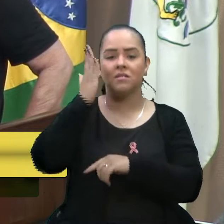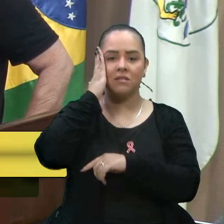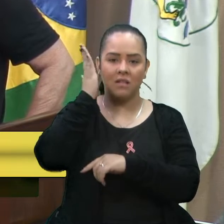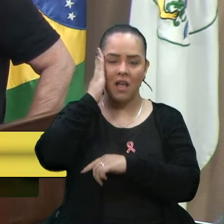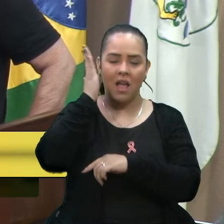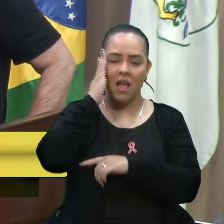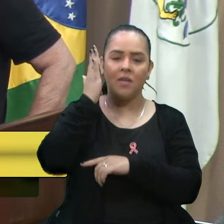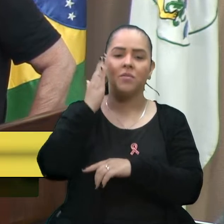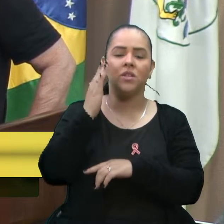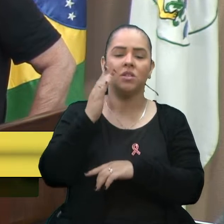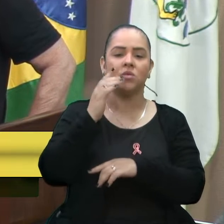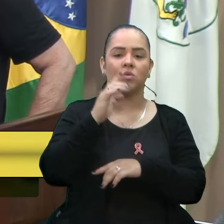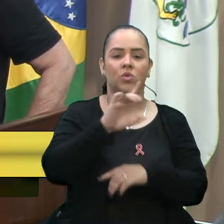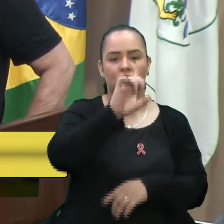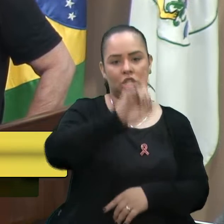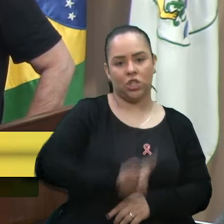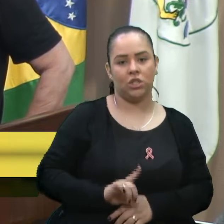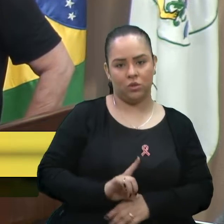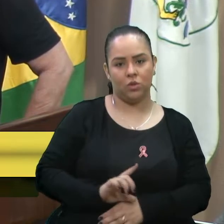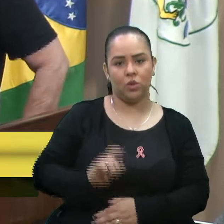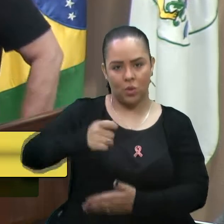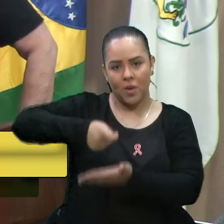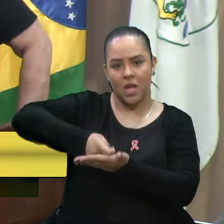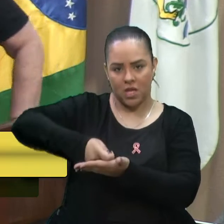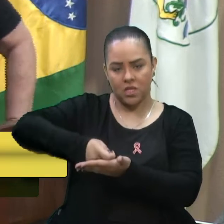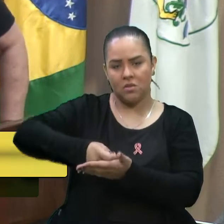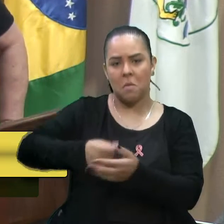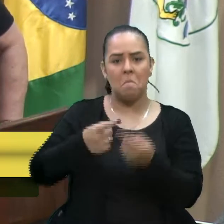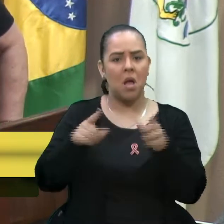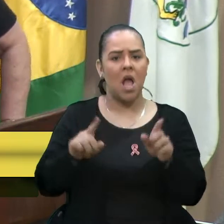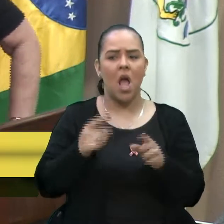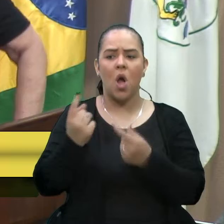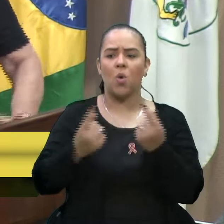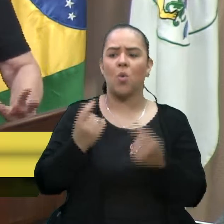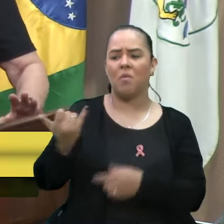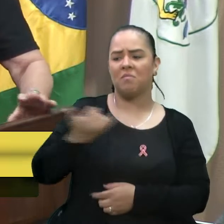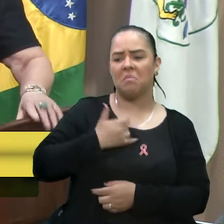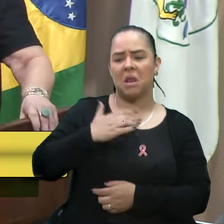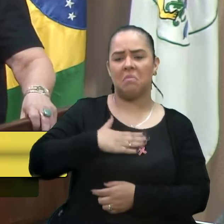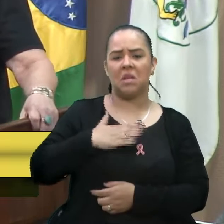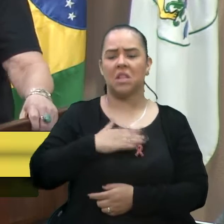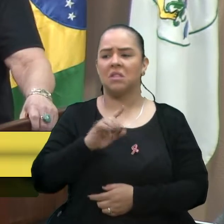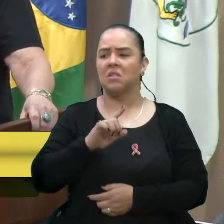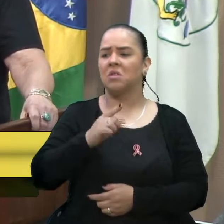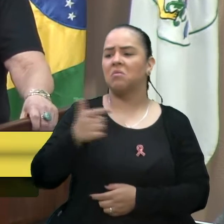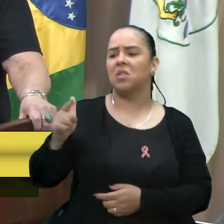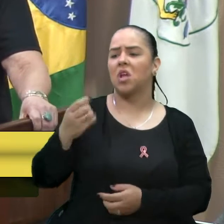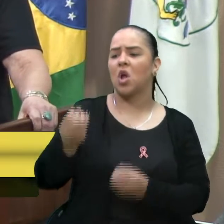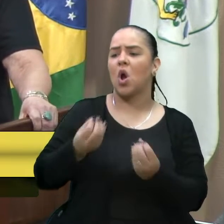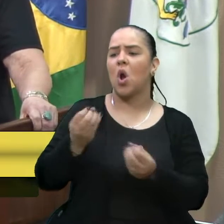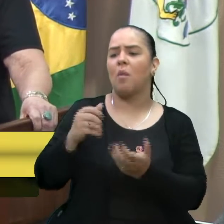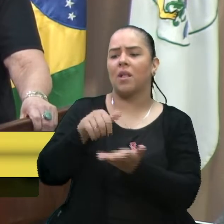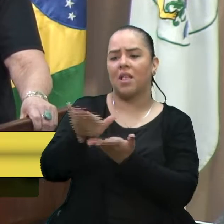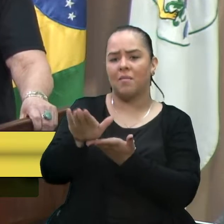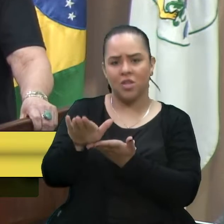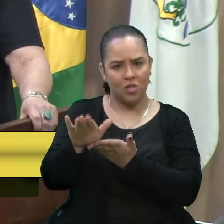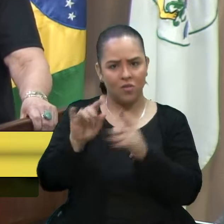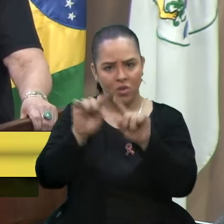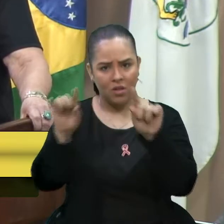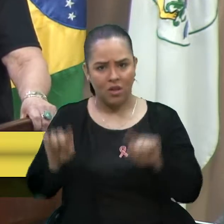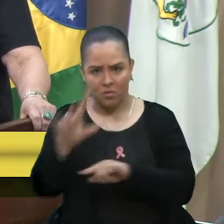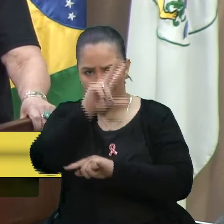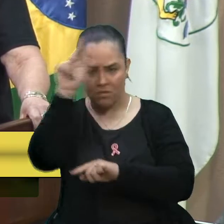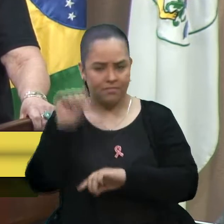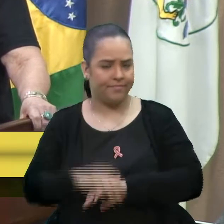direitos e deveres. Alguns vão me dizer, não, mas não tem como demitir o servidor público.